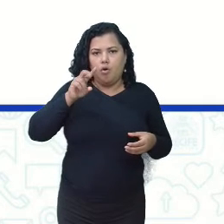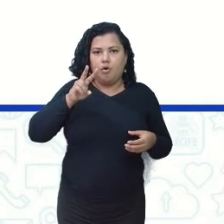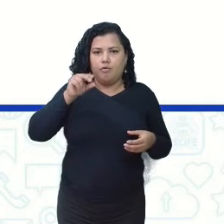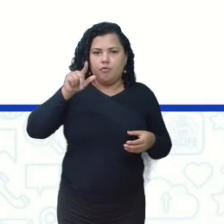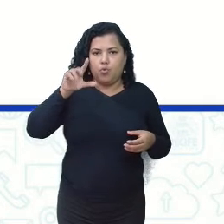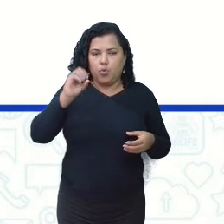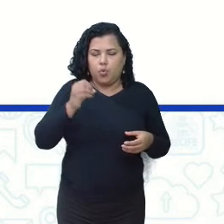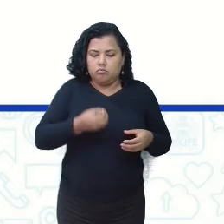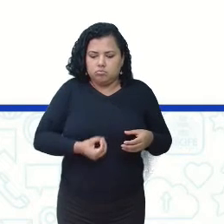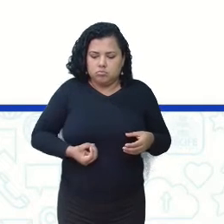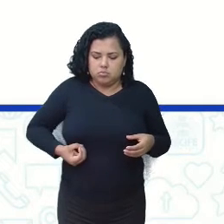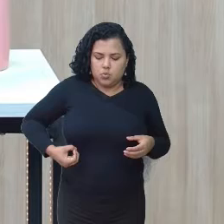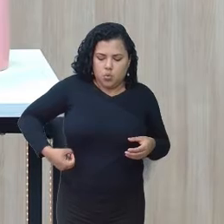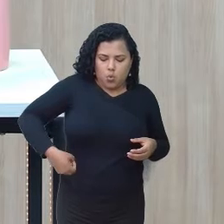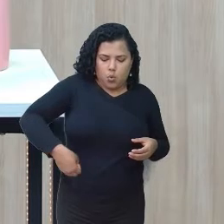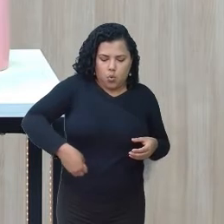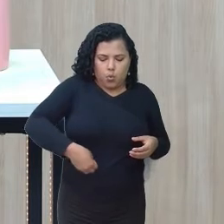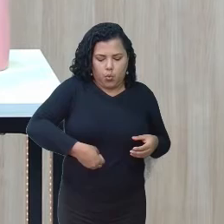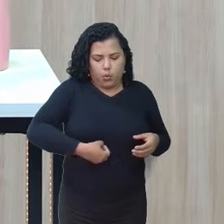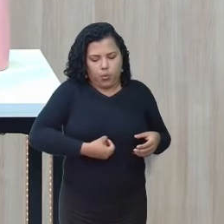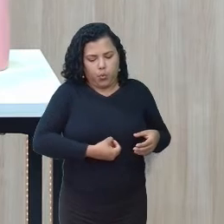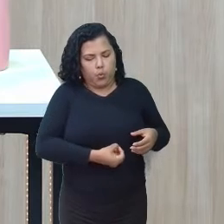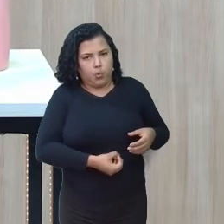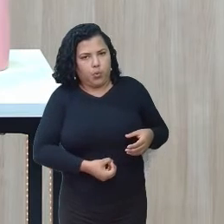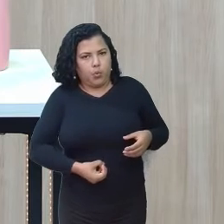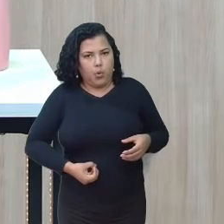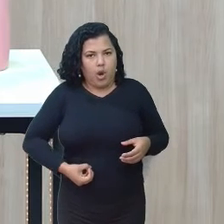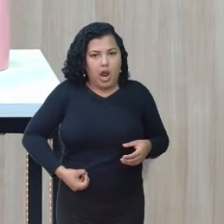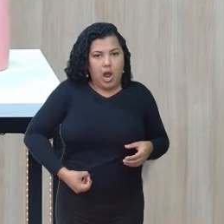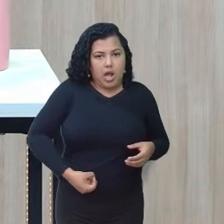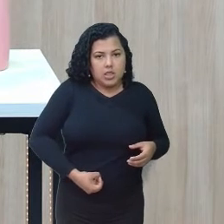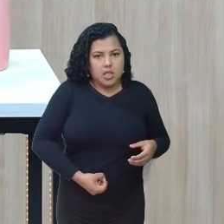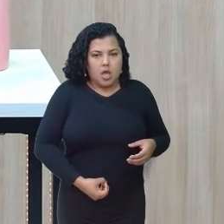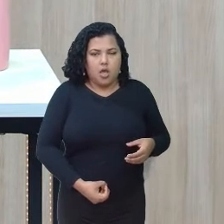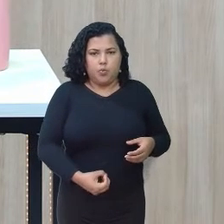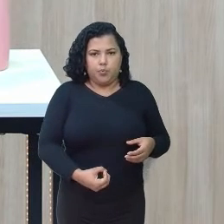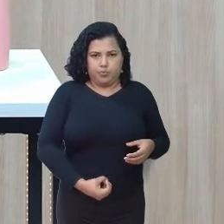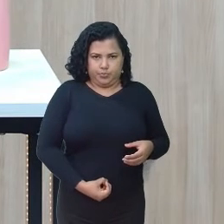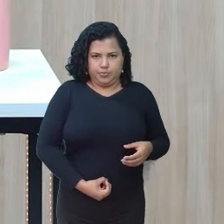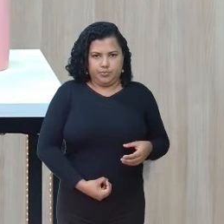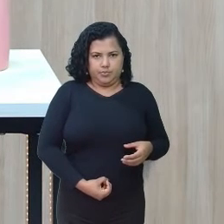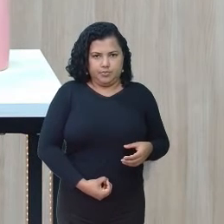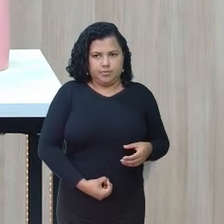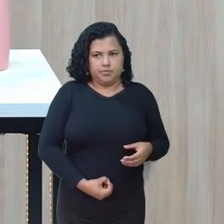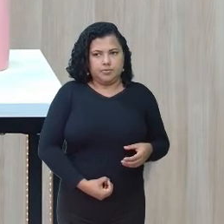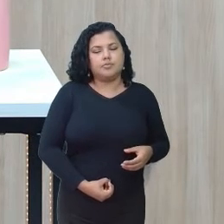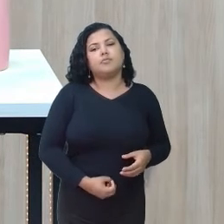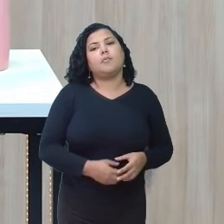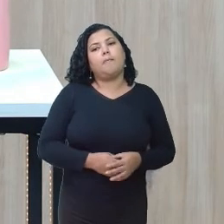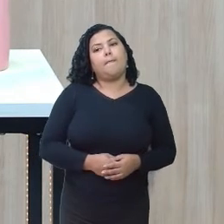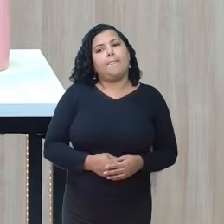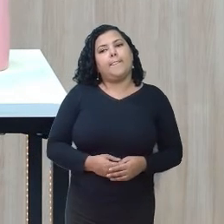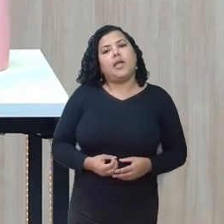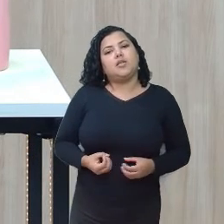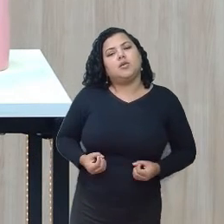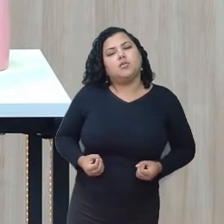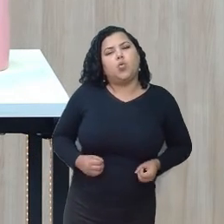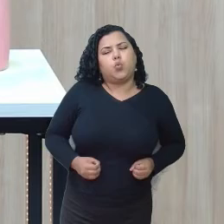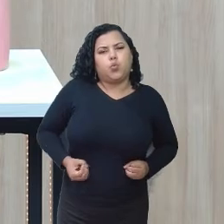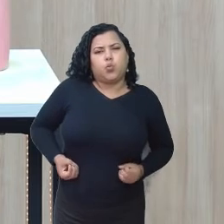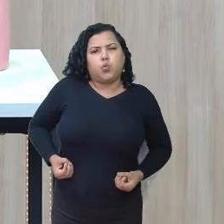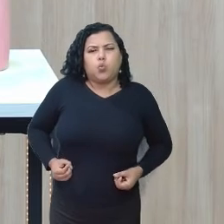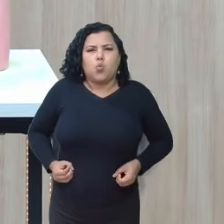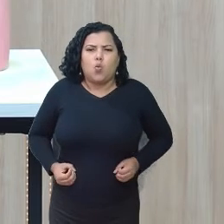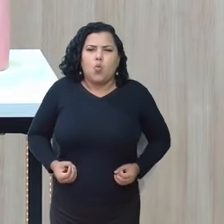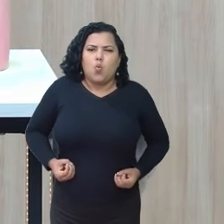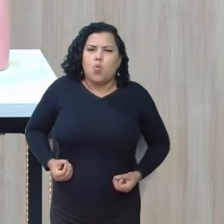Então, quando o ovócito já é fecundado, ele vem pelas tubas uterinas e essas contrações que acontecem nas